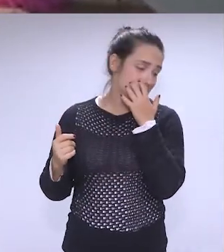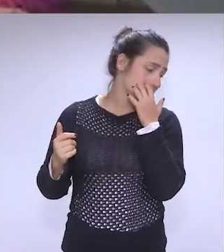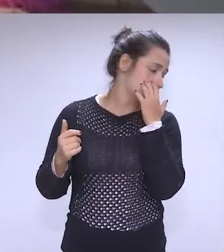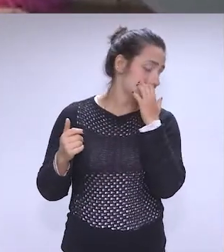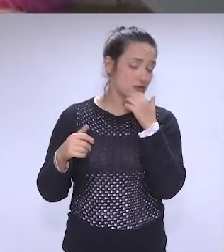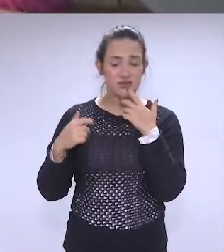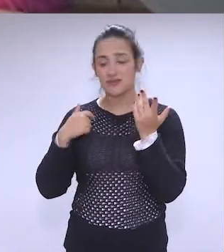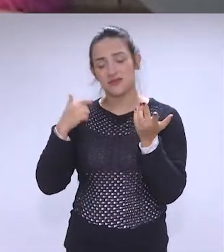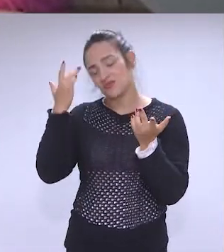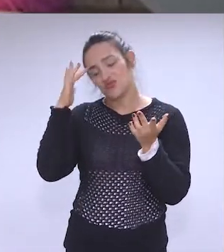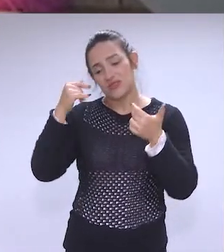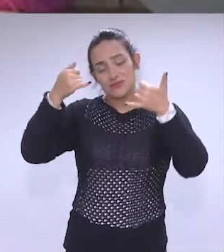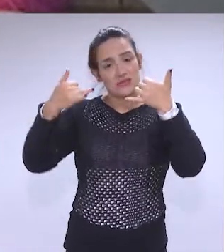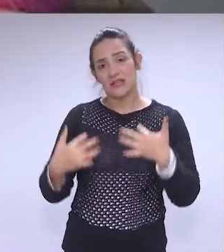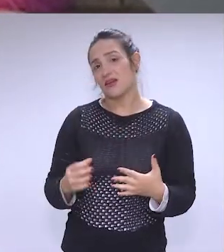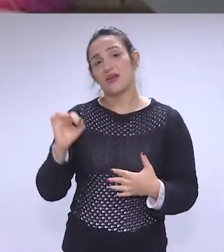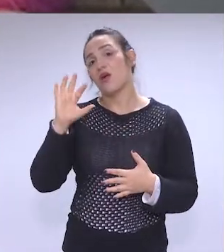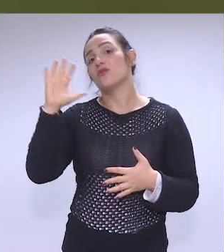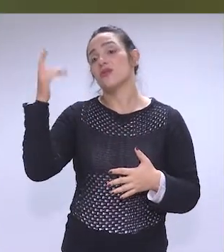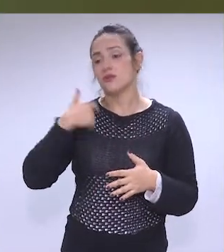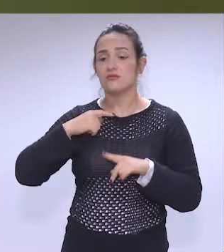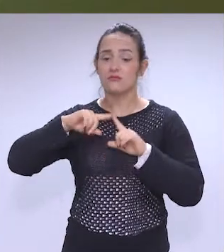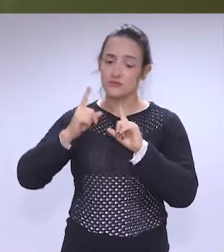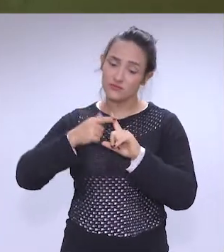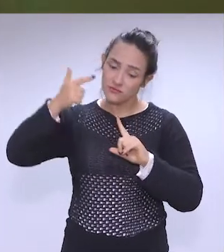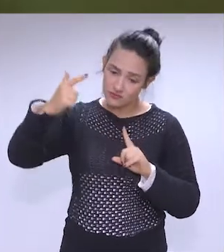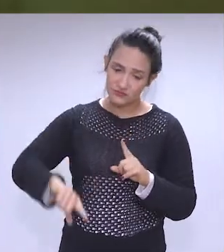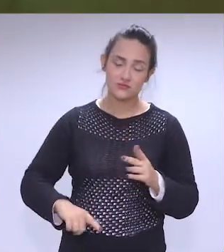na verdade. Eu não sei como explicar.